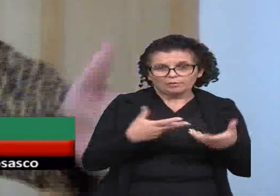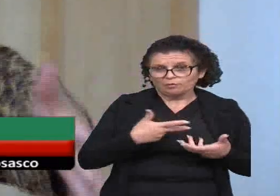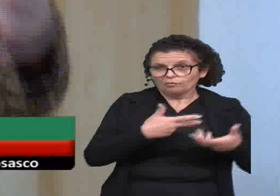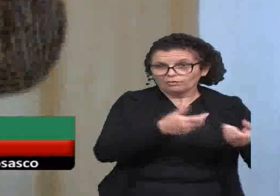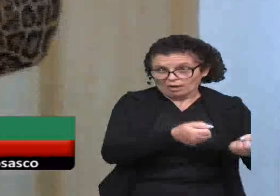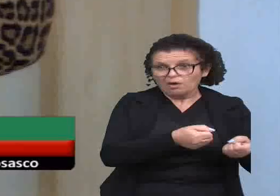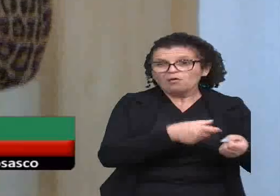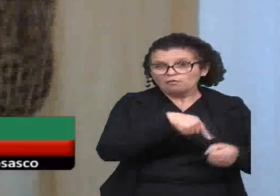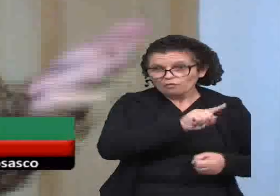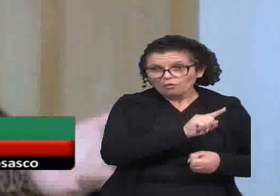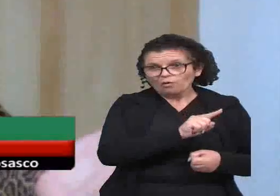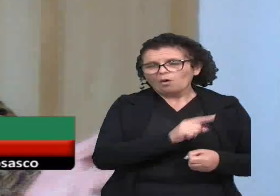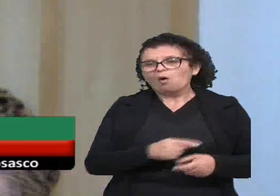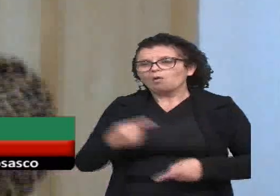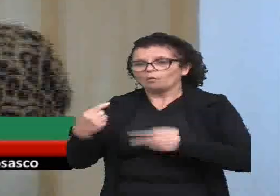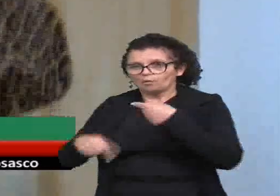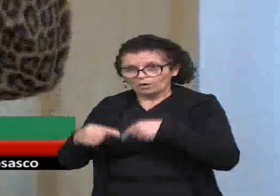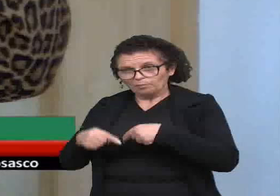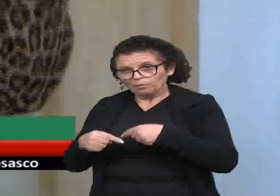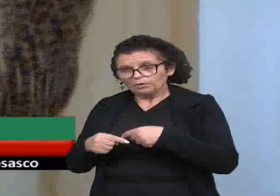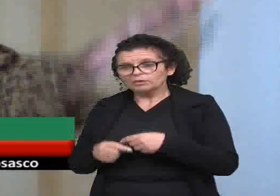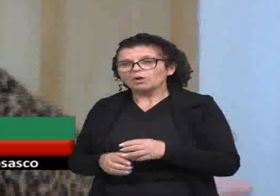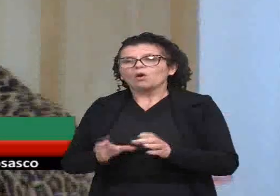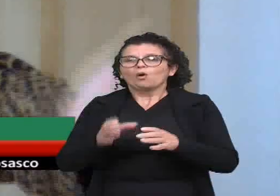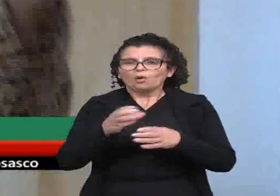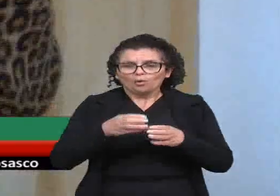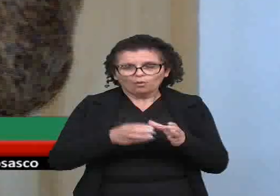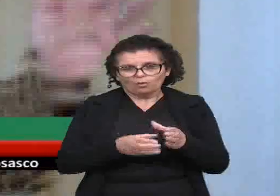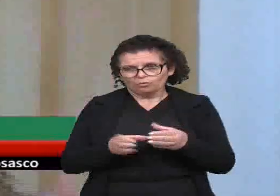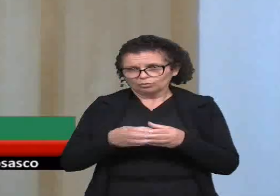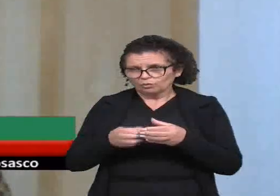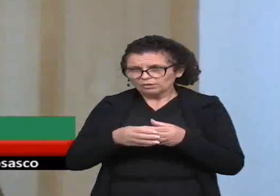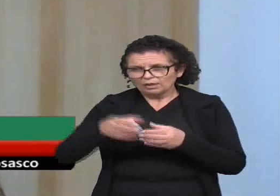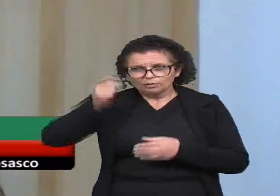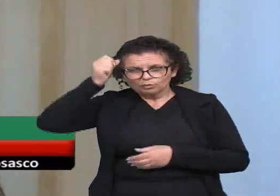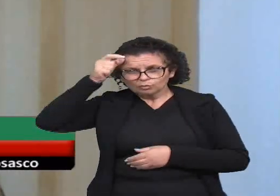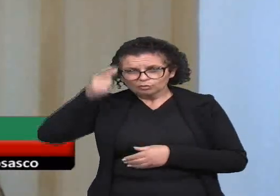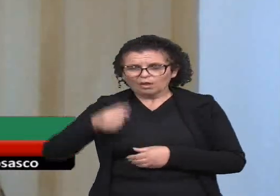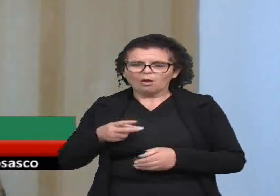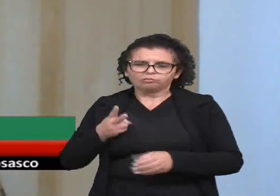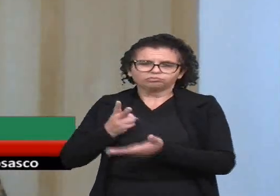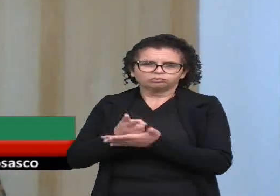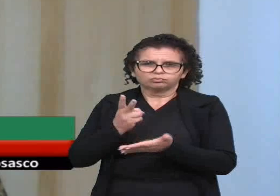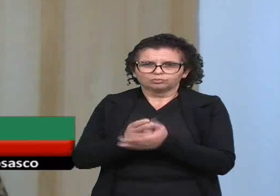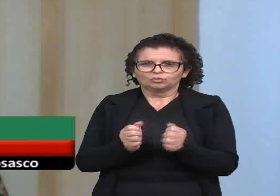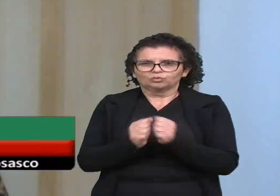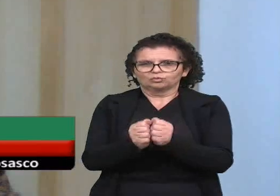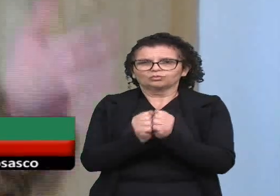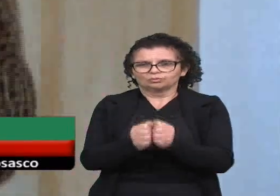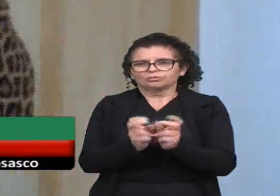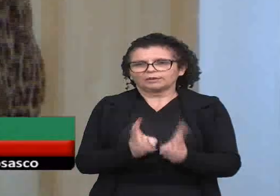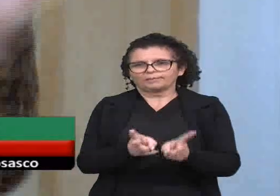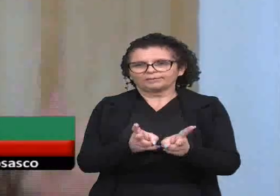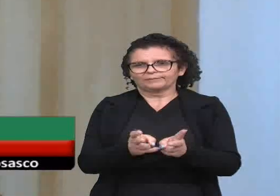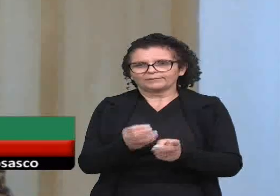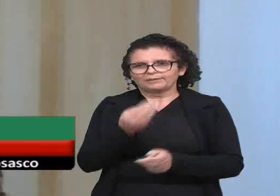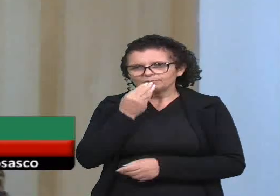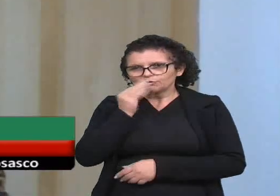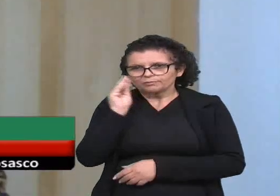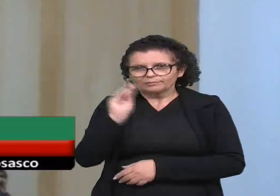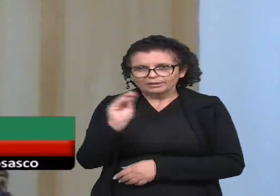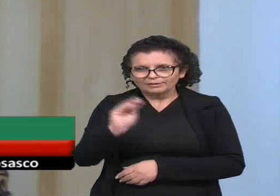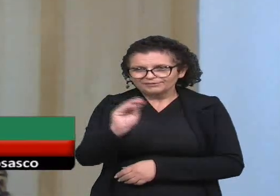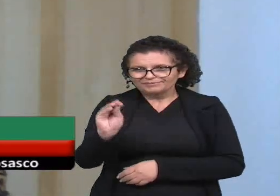convidarem, ou na política, ou no Conselho de Cultura. Eu vou estar junto com vocês sempre que vocês precisarem. Tá bom? Beijo para